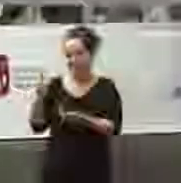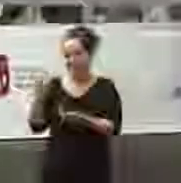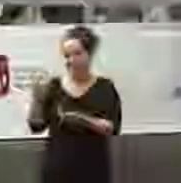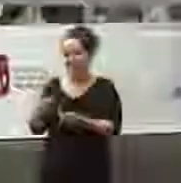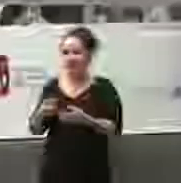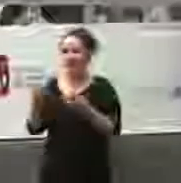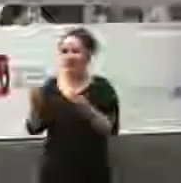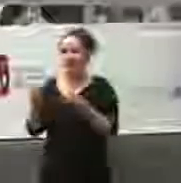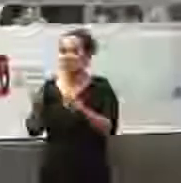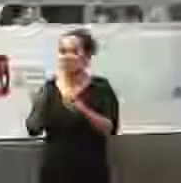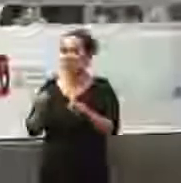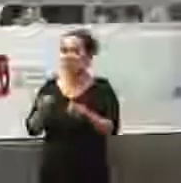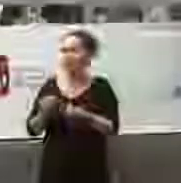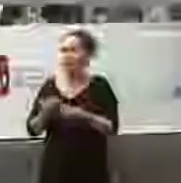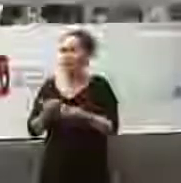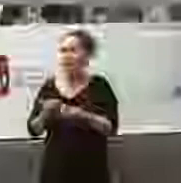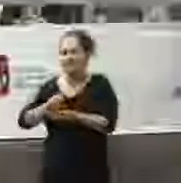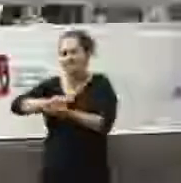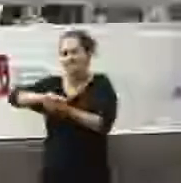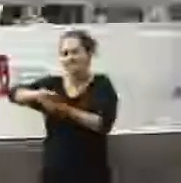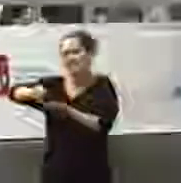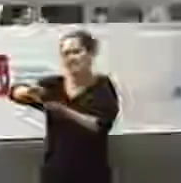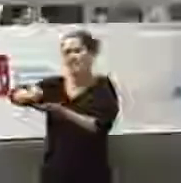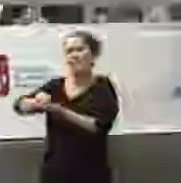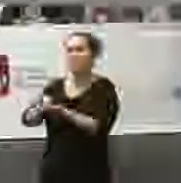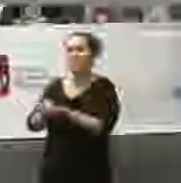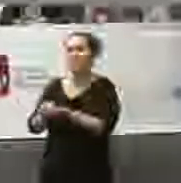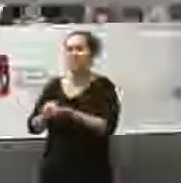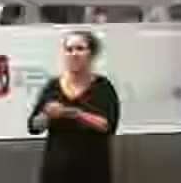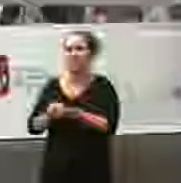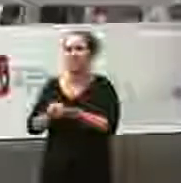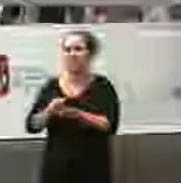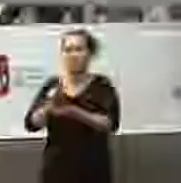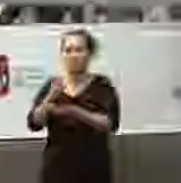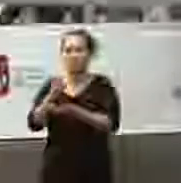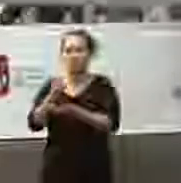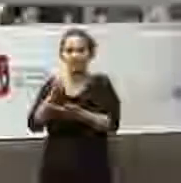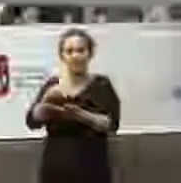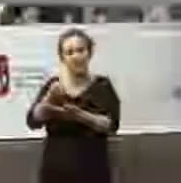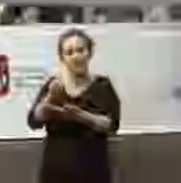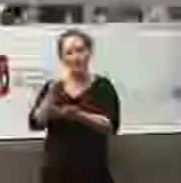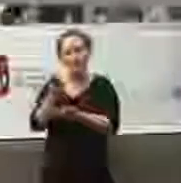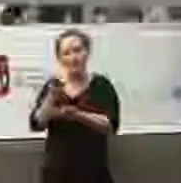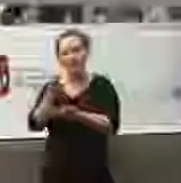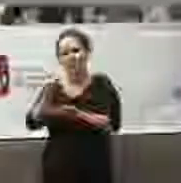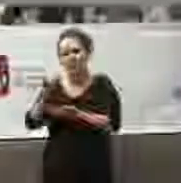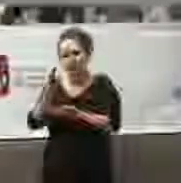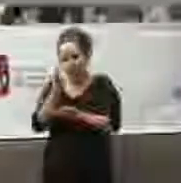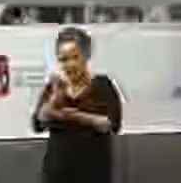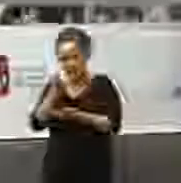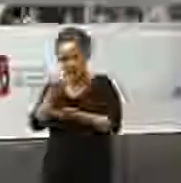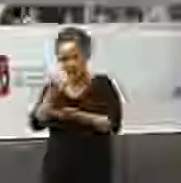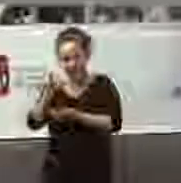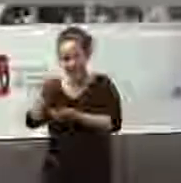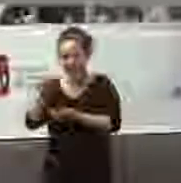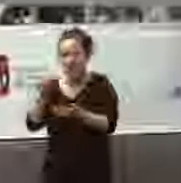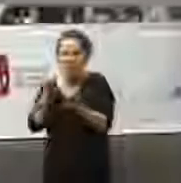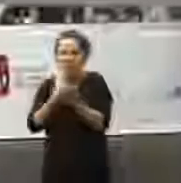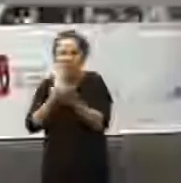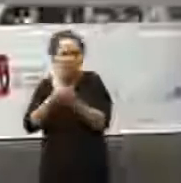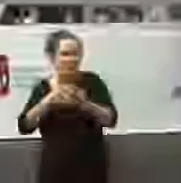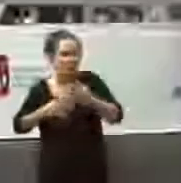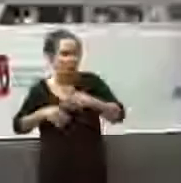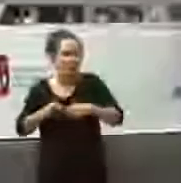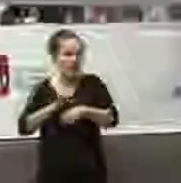cascata de coagulação e vários fatores e as hemofilia dependem do fator que falta no organismo da pessoa a hemofilia